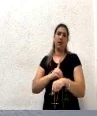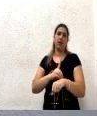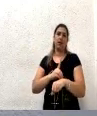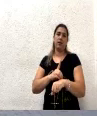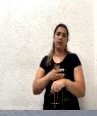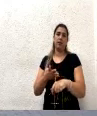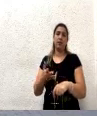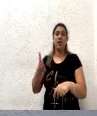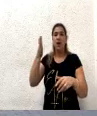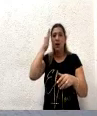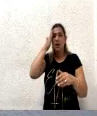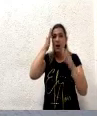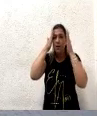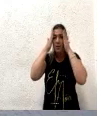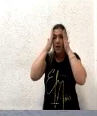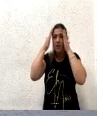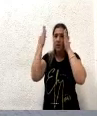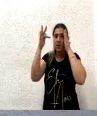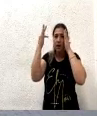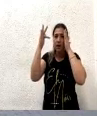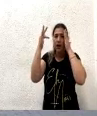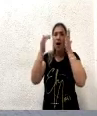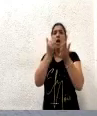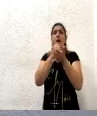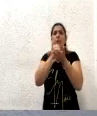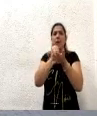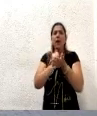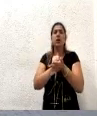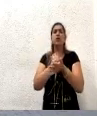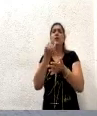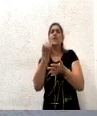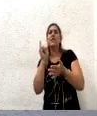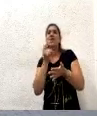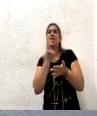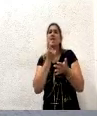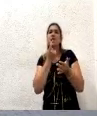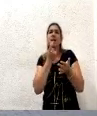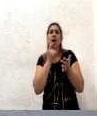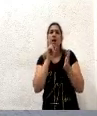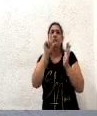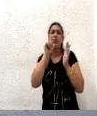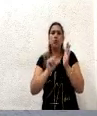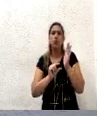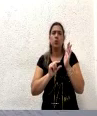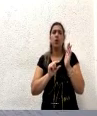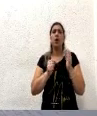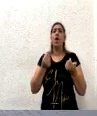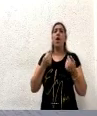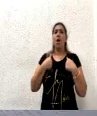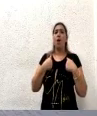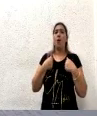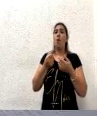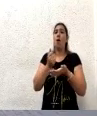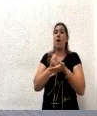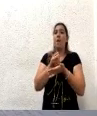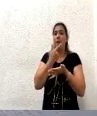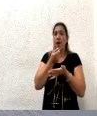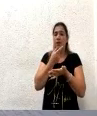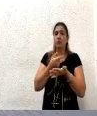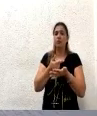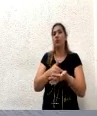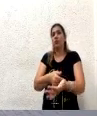para dor de cabeça é isso que eu dou, se a plaqueta vier para tanto, é agora que eu vou entrar com